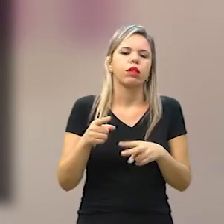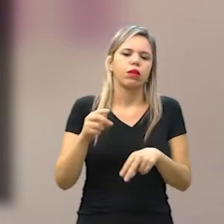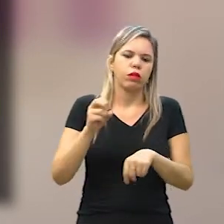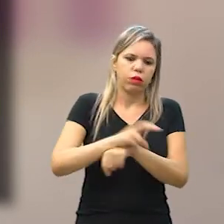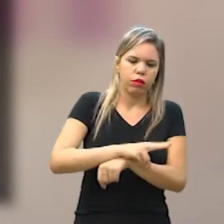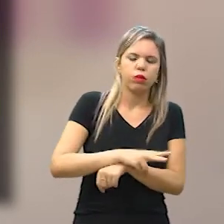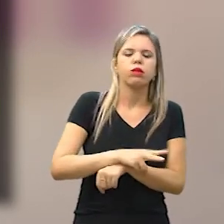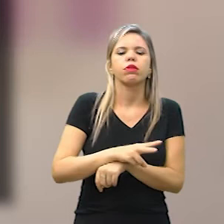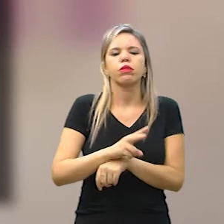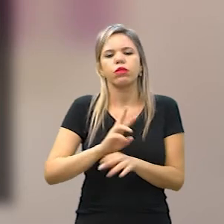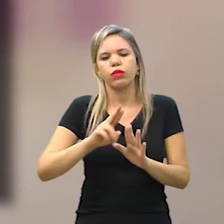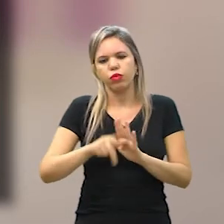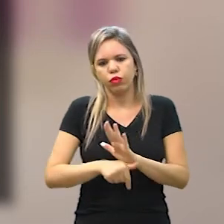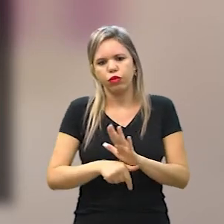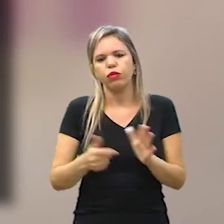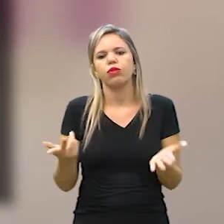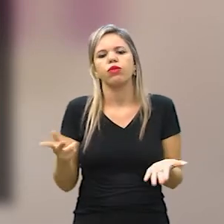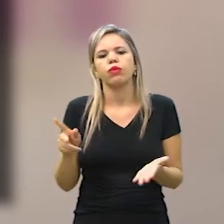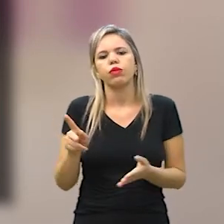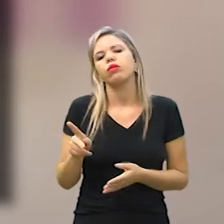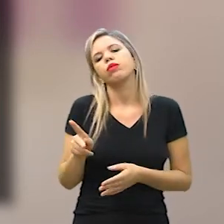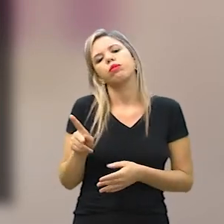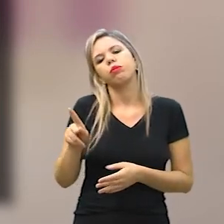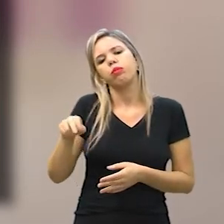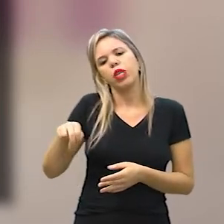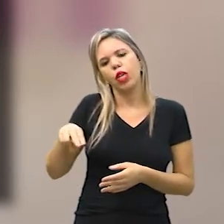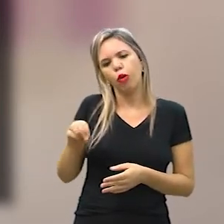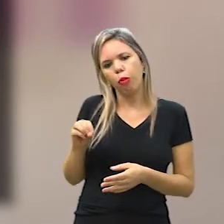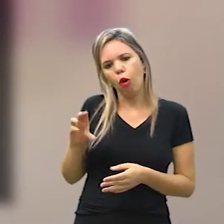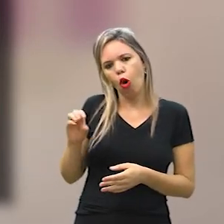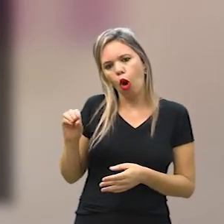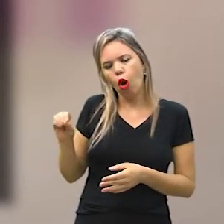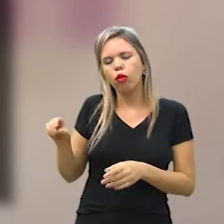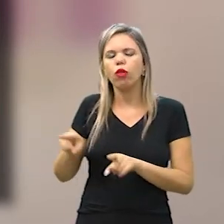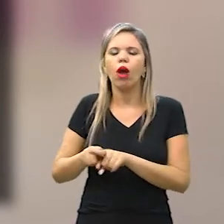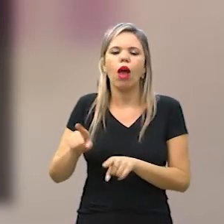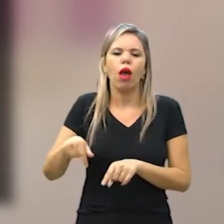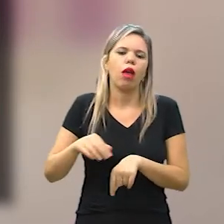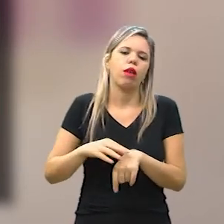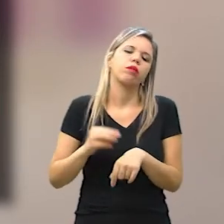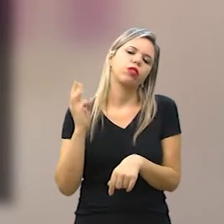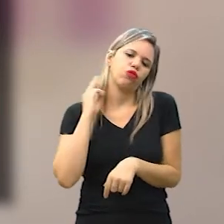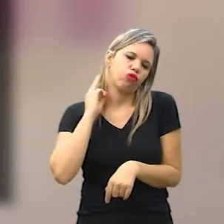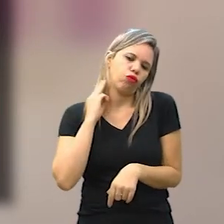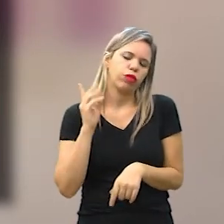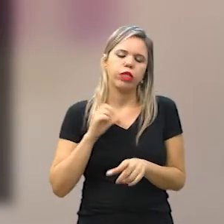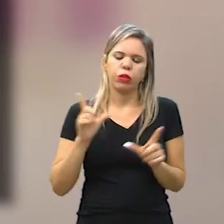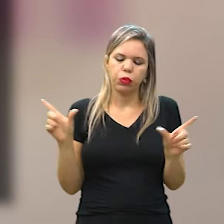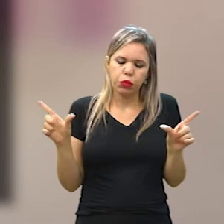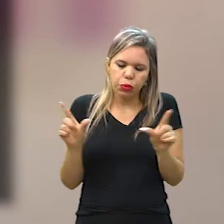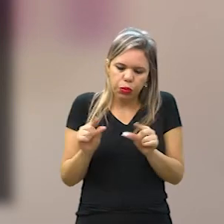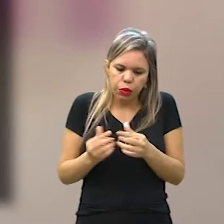10 sorotipos do pneumococo, tá? Então, a partir daí, a gente teve